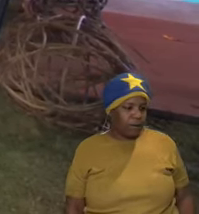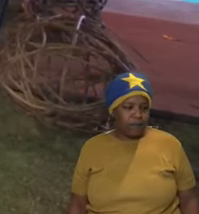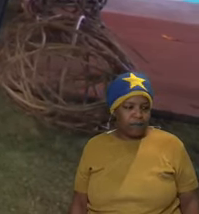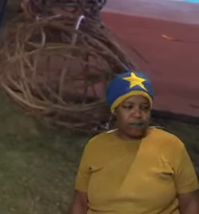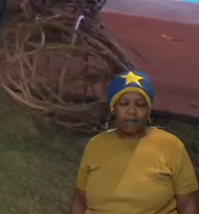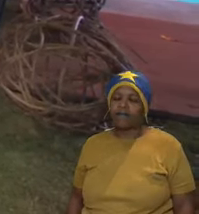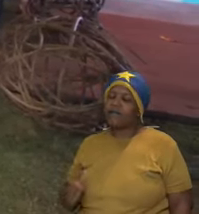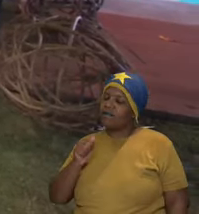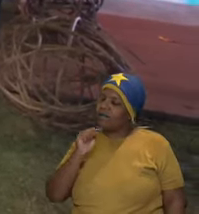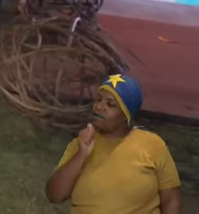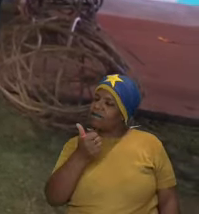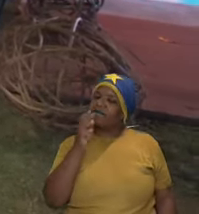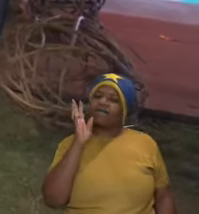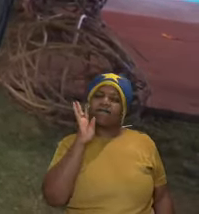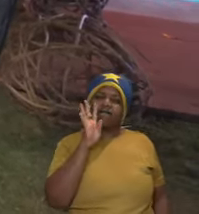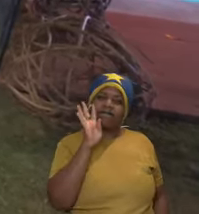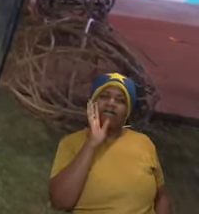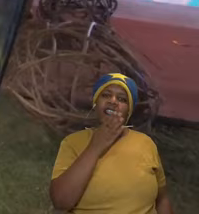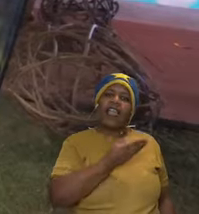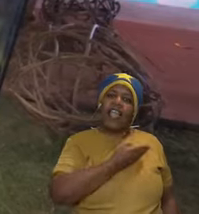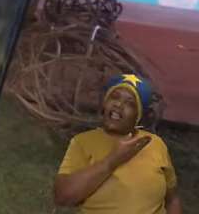Valeu, amigo.